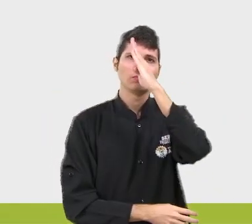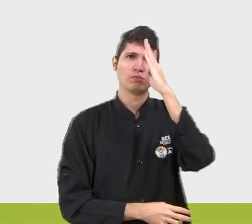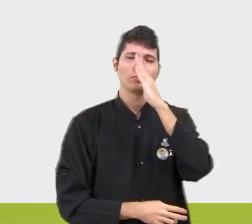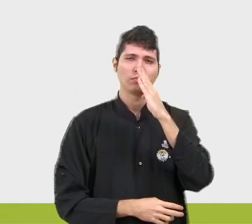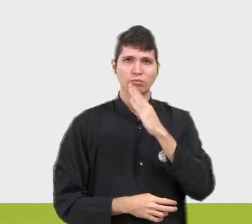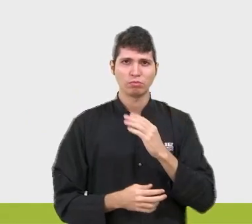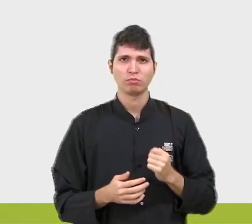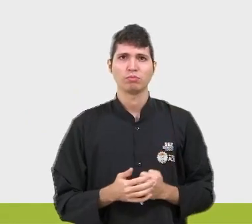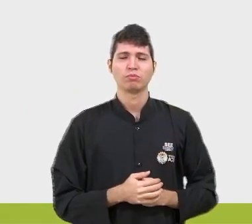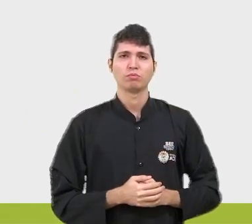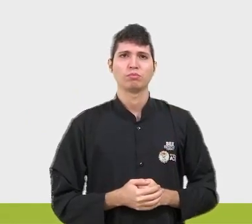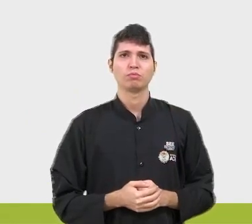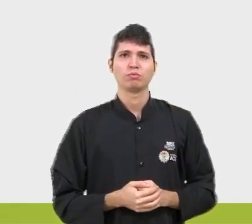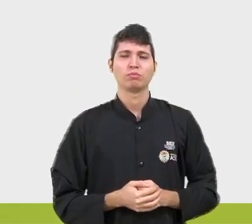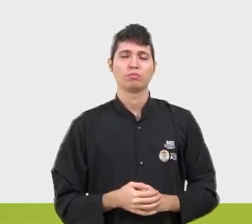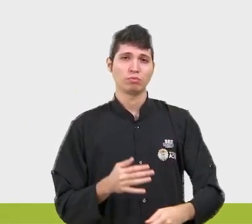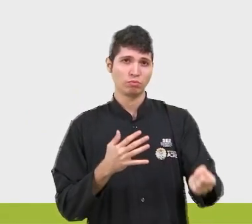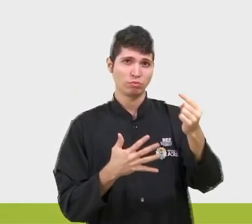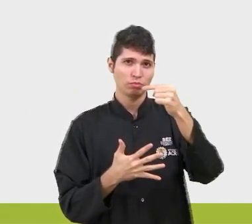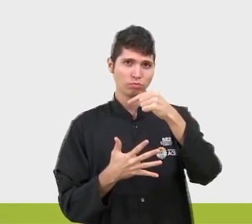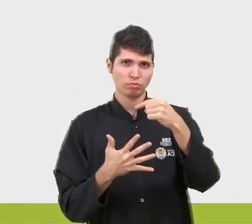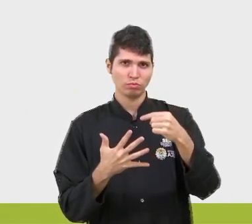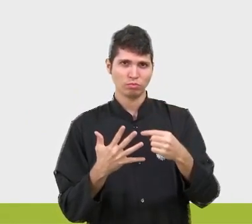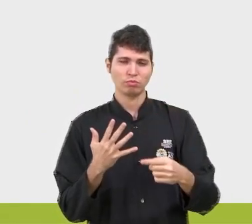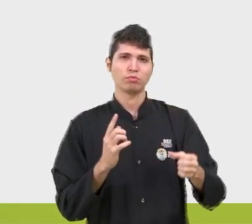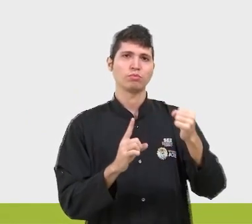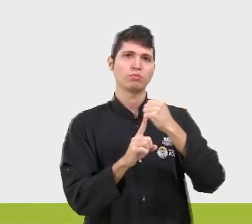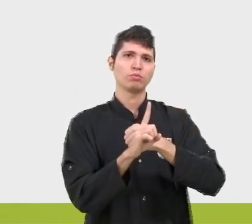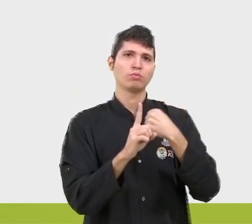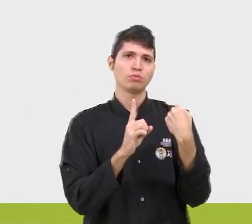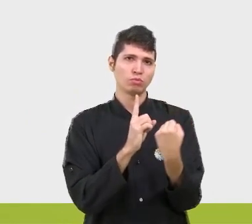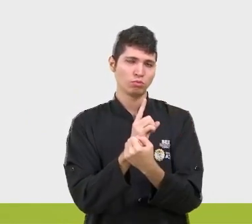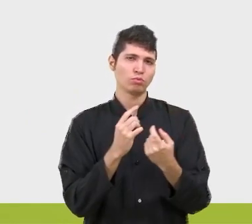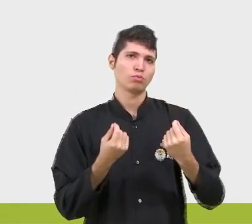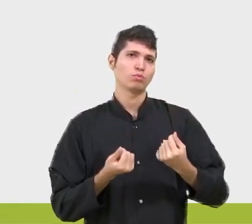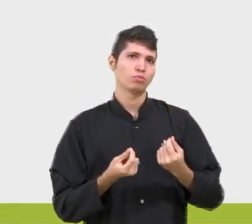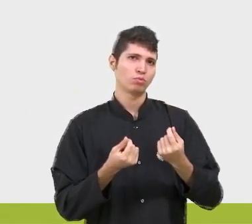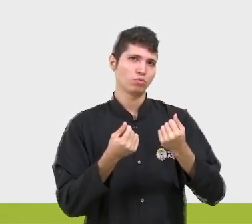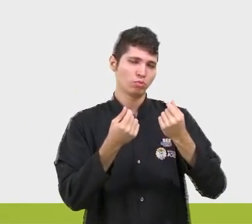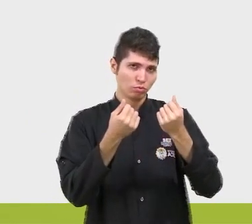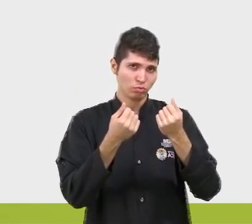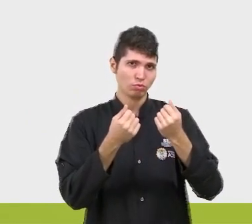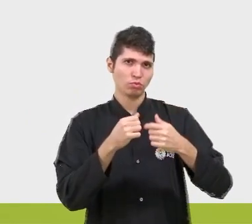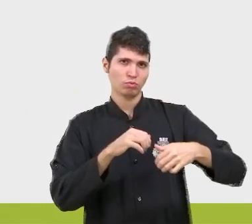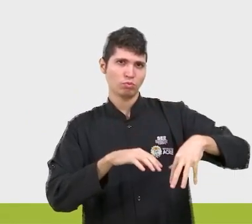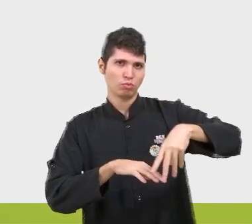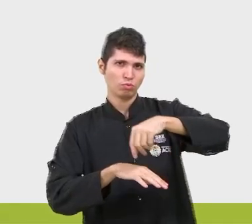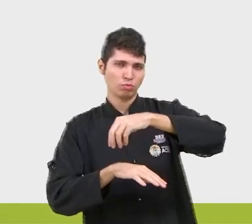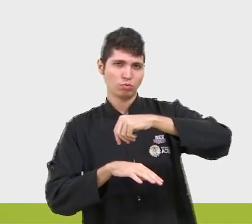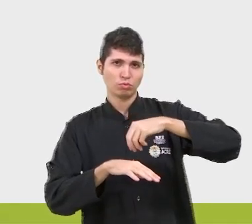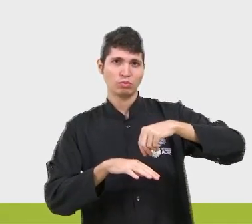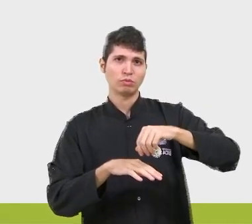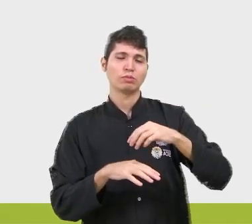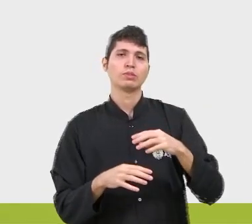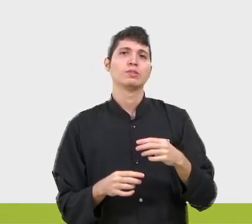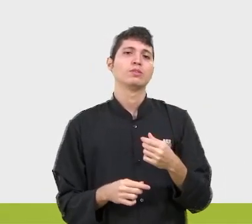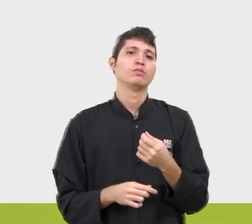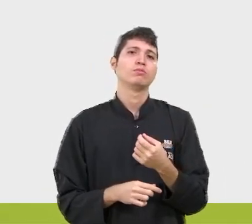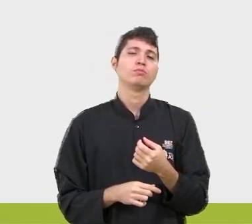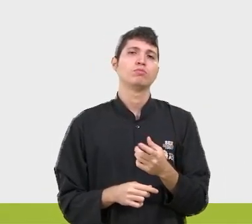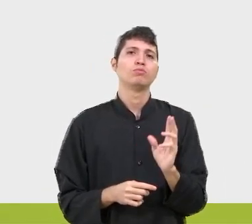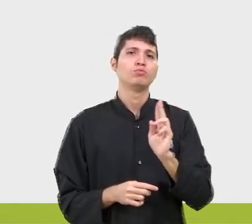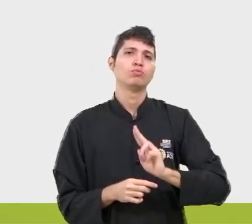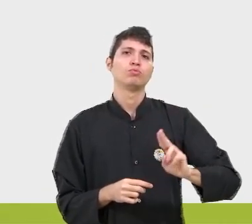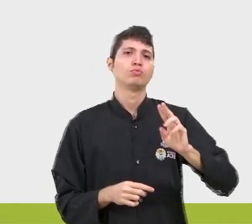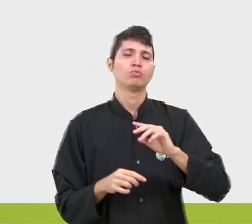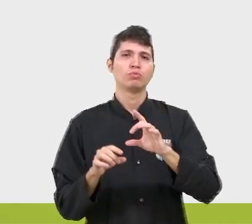leva em consideração aspectos socioeconômicos e o meio geográfico. A partir da difusão histórica das técnicas, busca